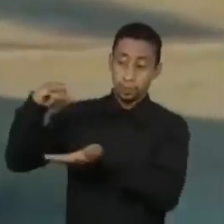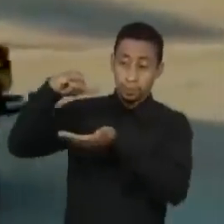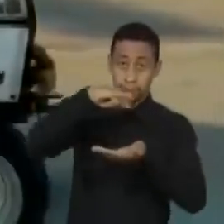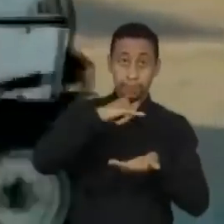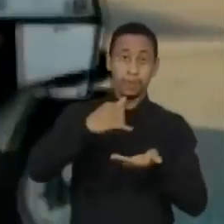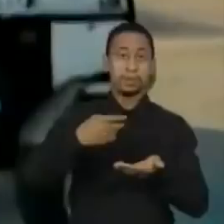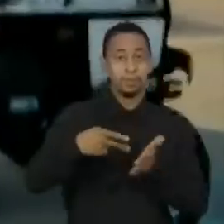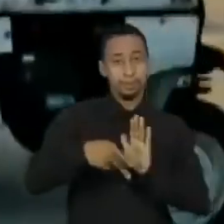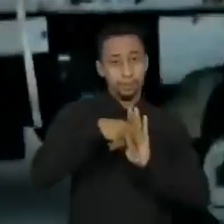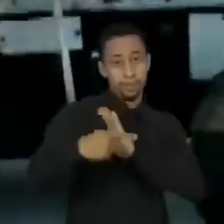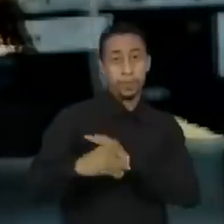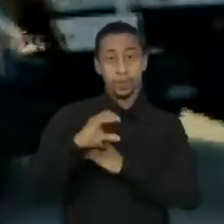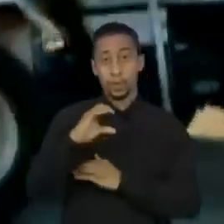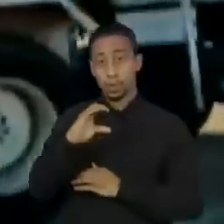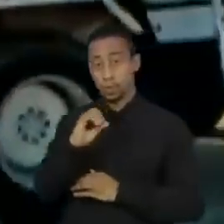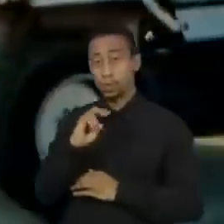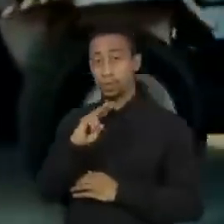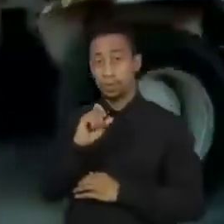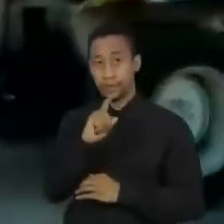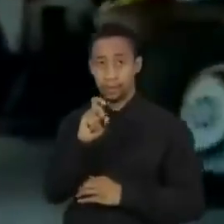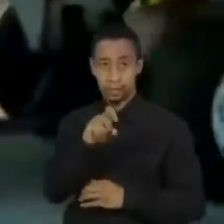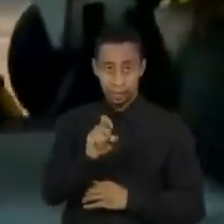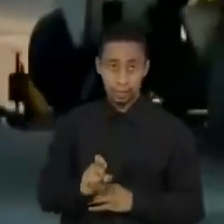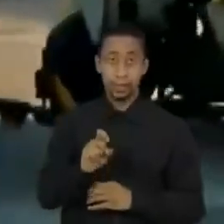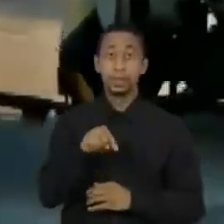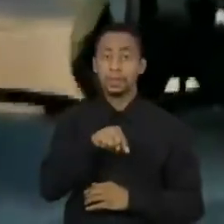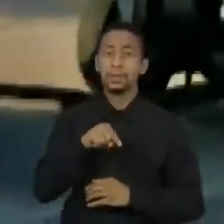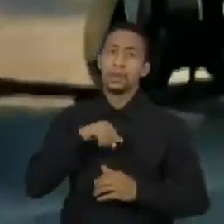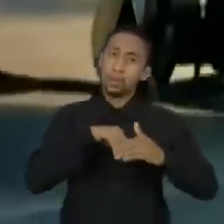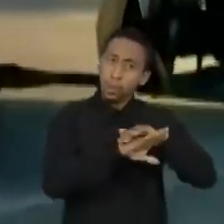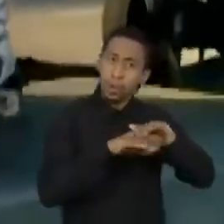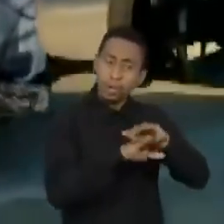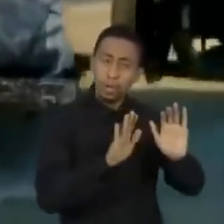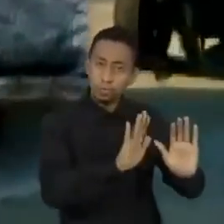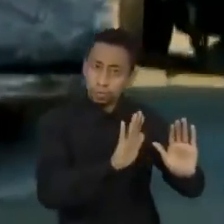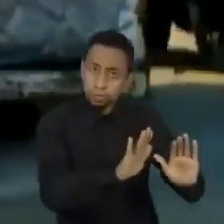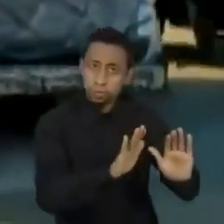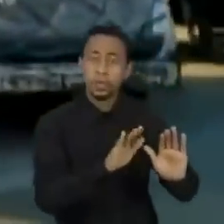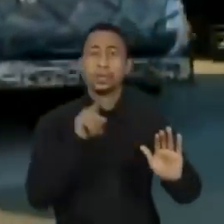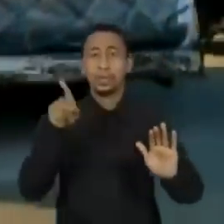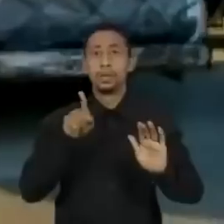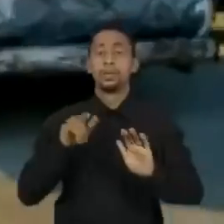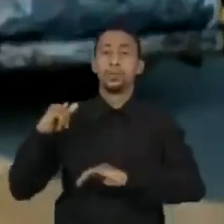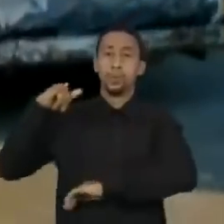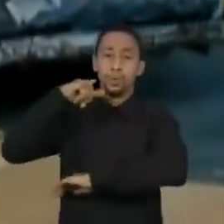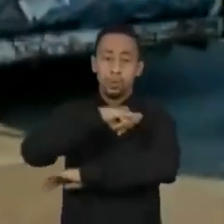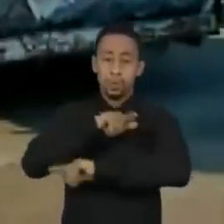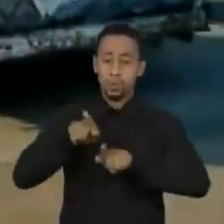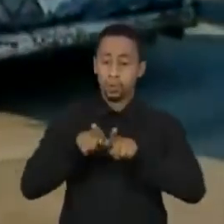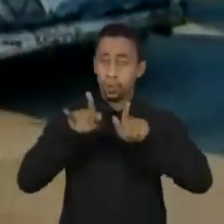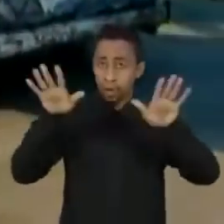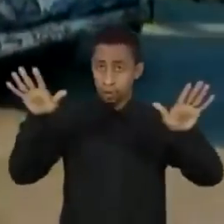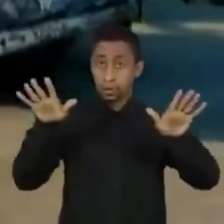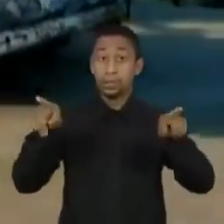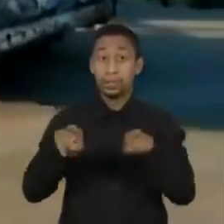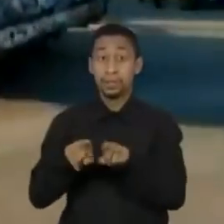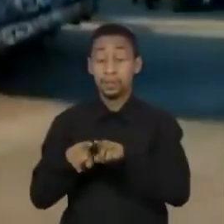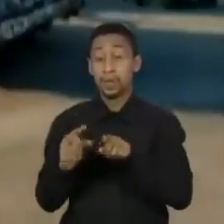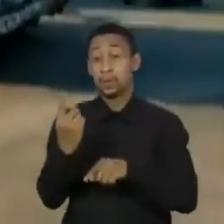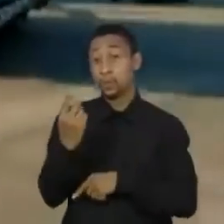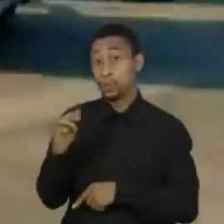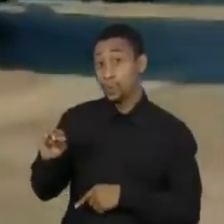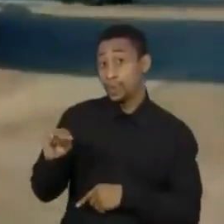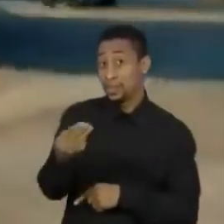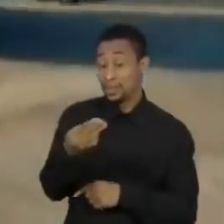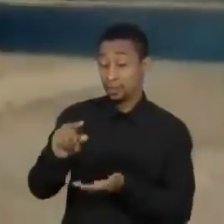de Saúde as doses estão armazenadas no galpão do ministério junto ao aeroporto de Guarulhos assim como um milhão